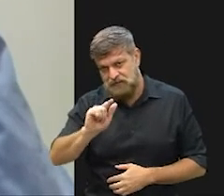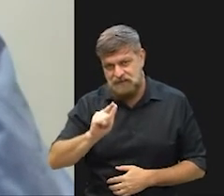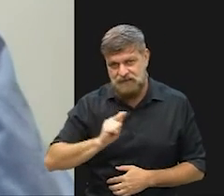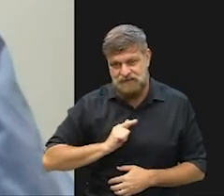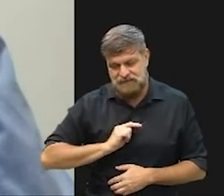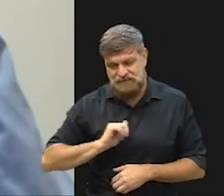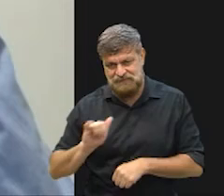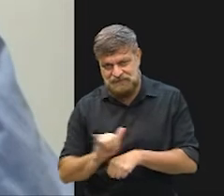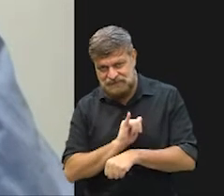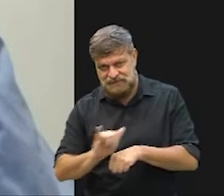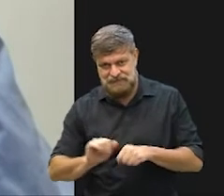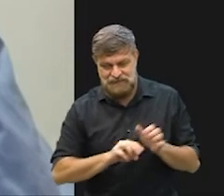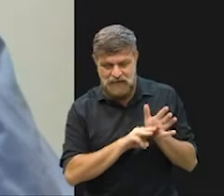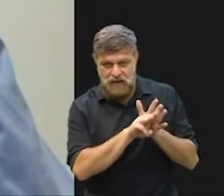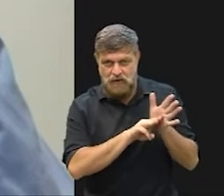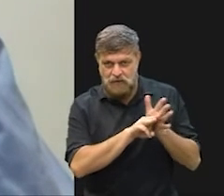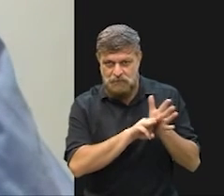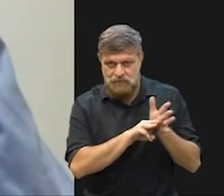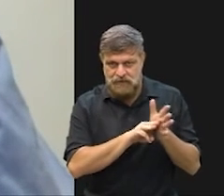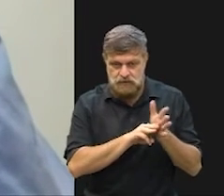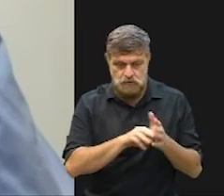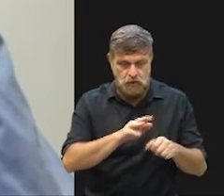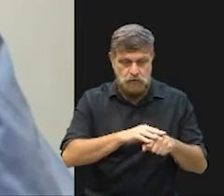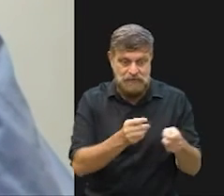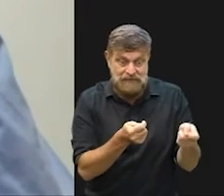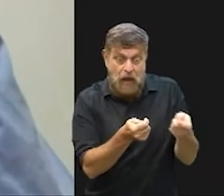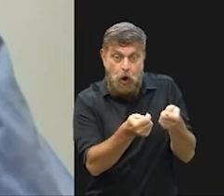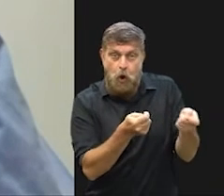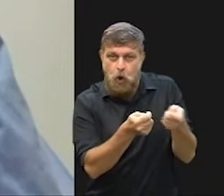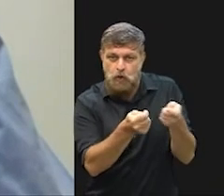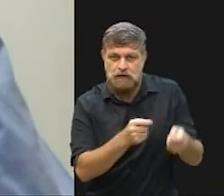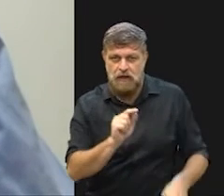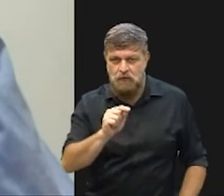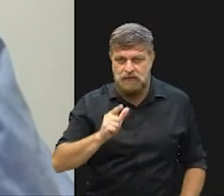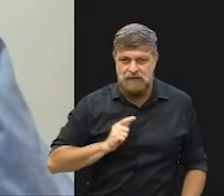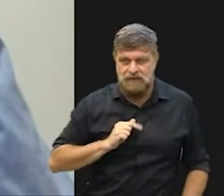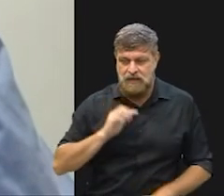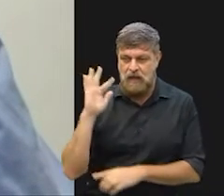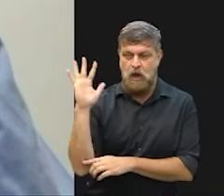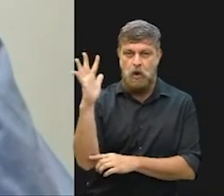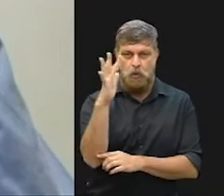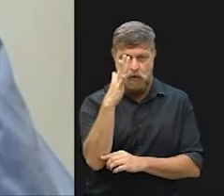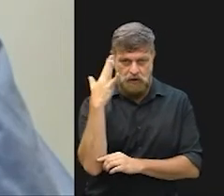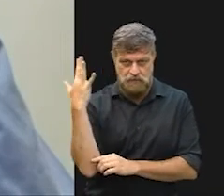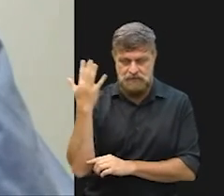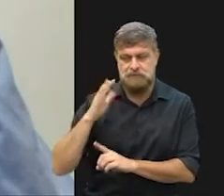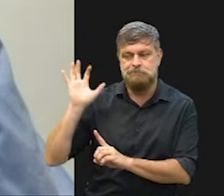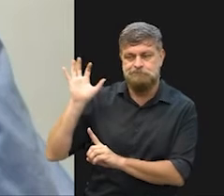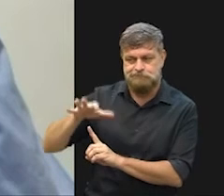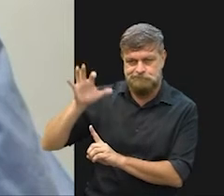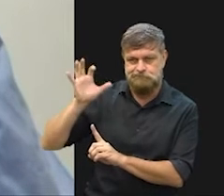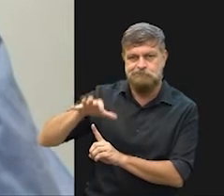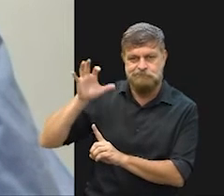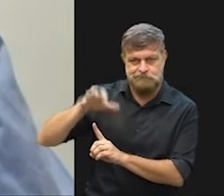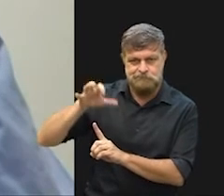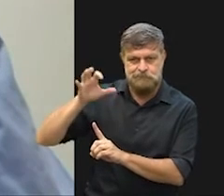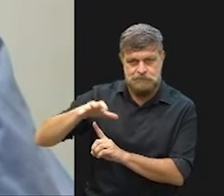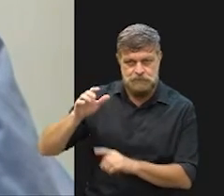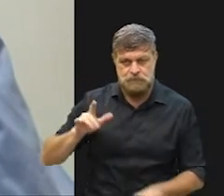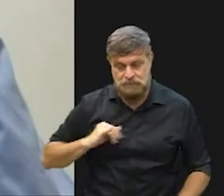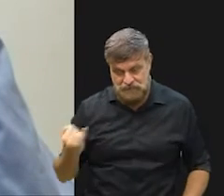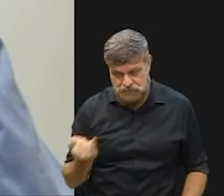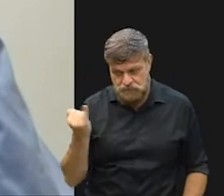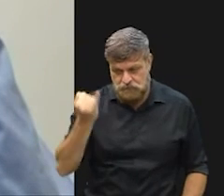aí de controle de doenças é que os fatores ambientais eles estão muito importantes. E